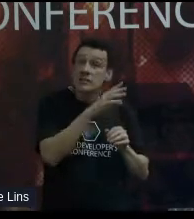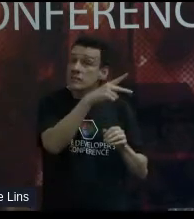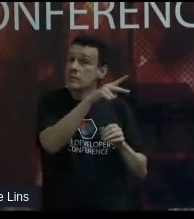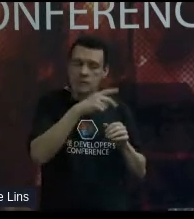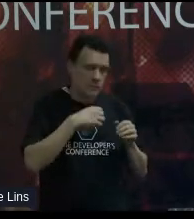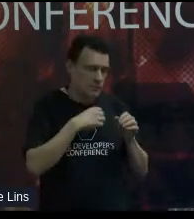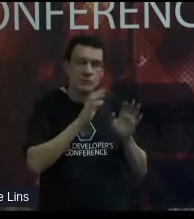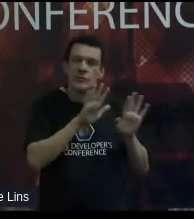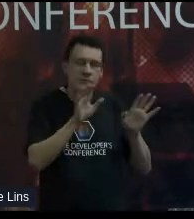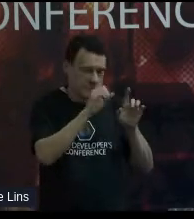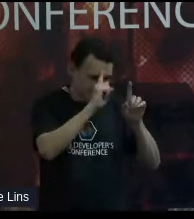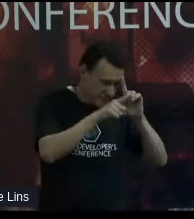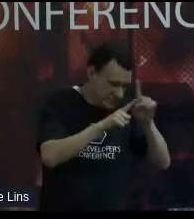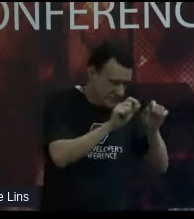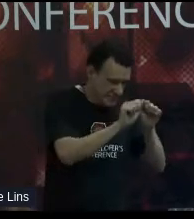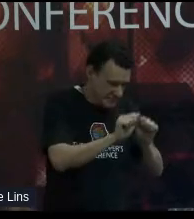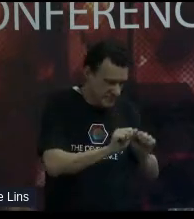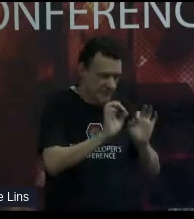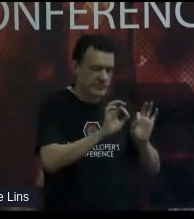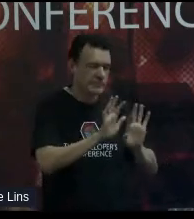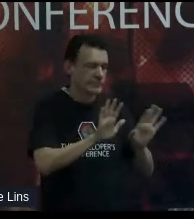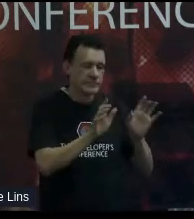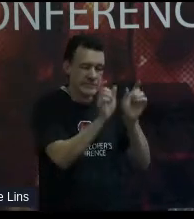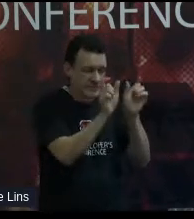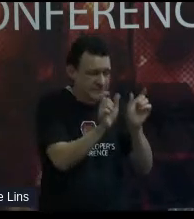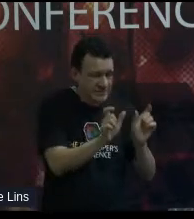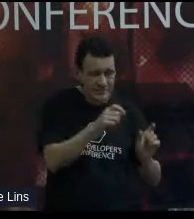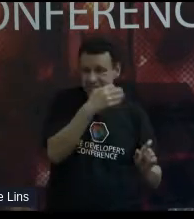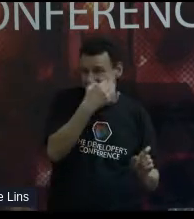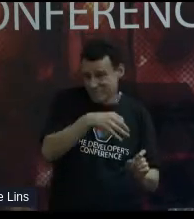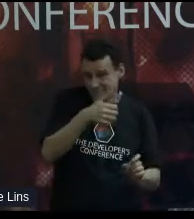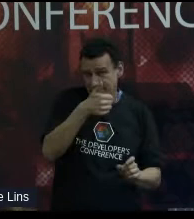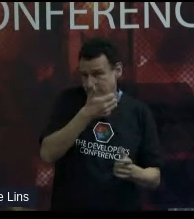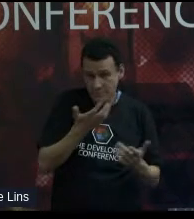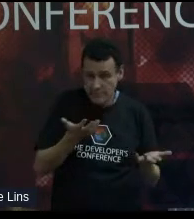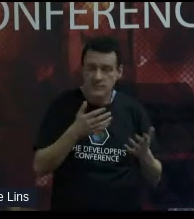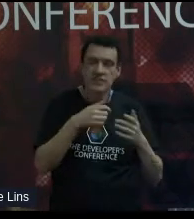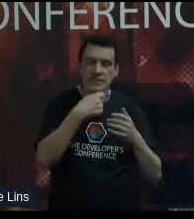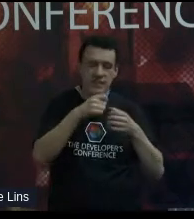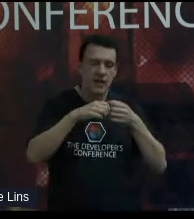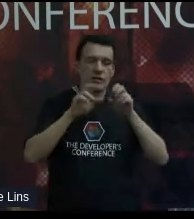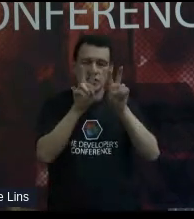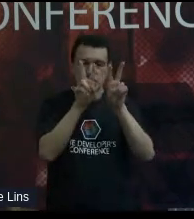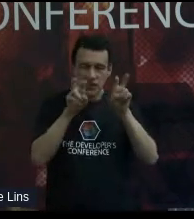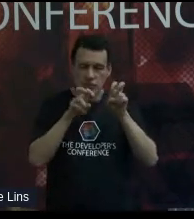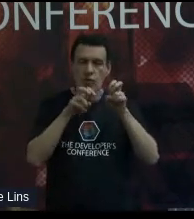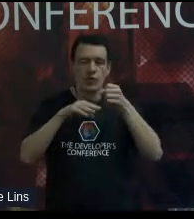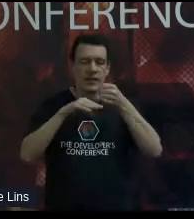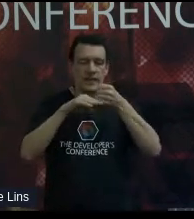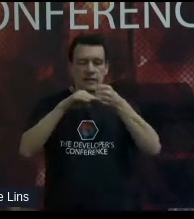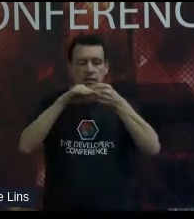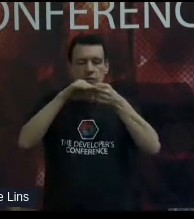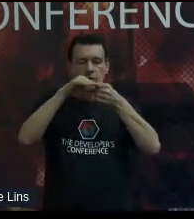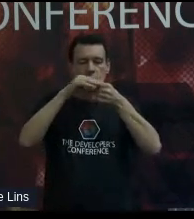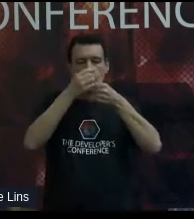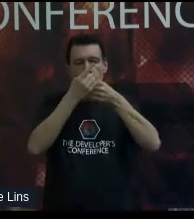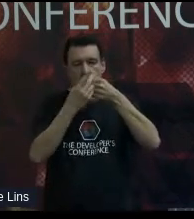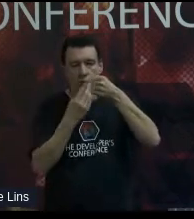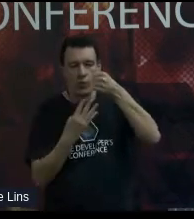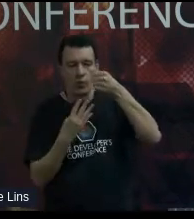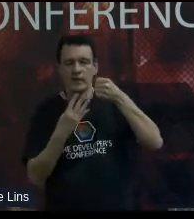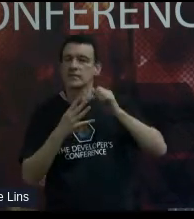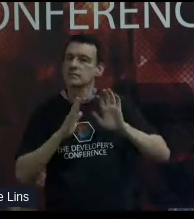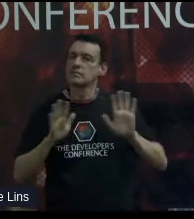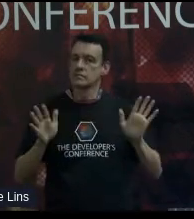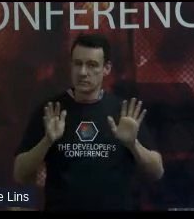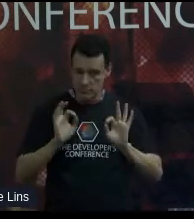com a sua semântica correta. Então, título nível 1, nível 2, nível 3, nível 4 e assim sucessivamente. Se você está falando de um